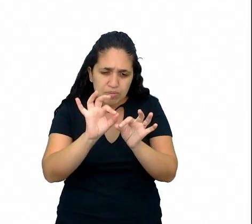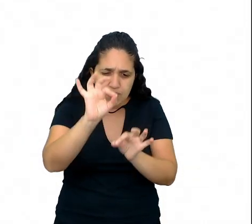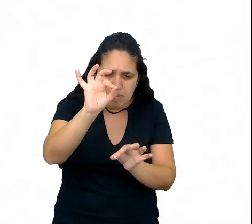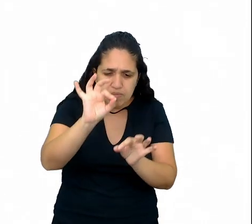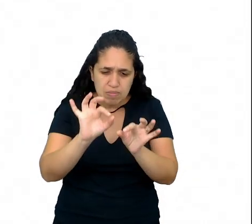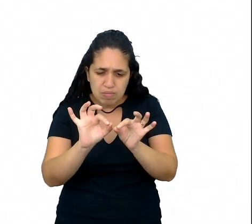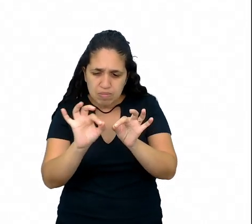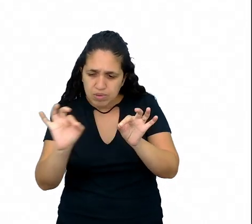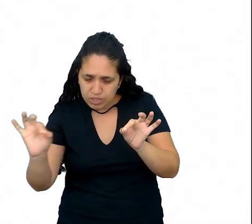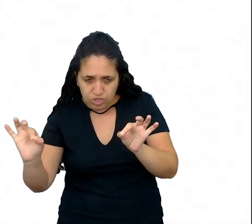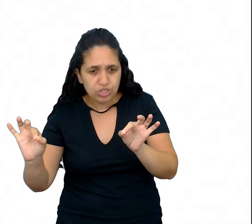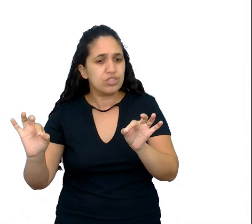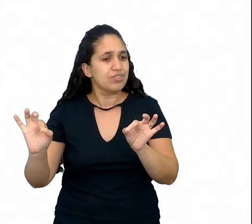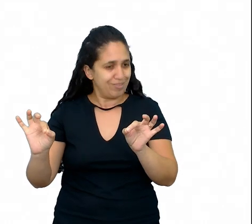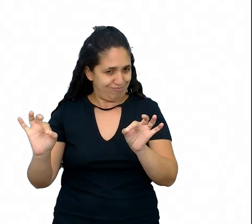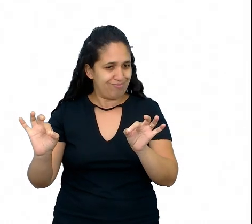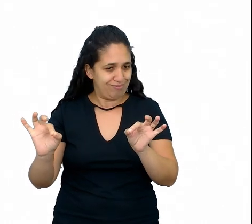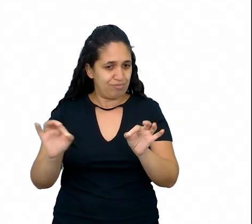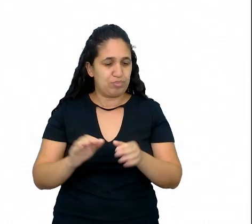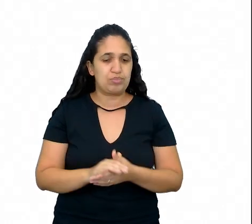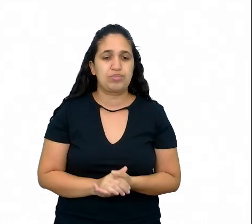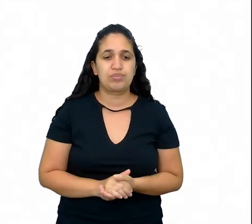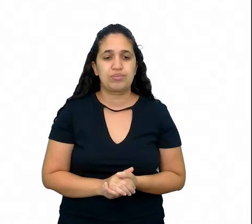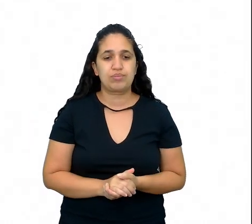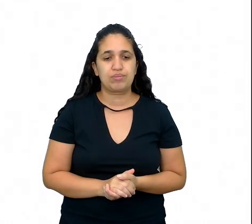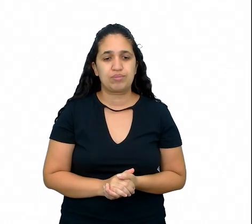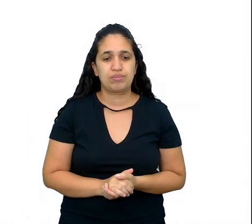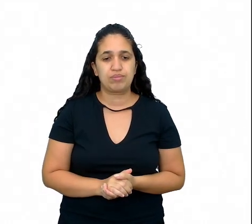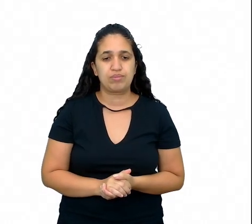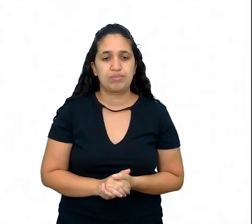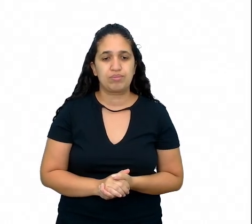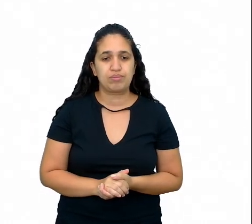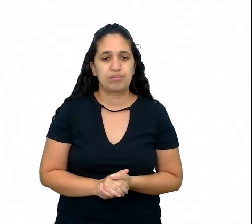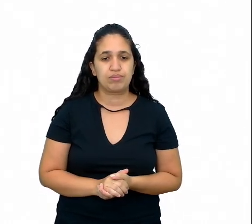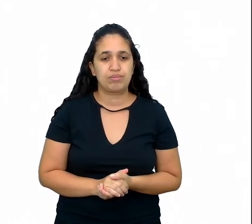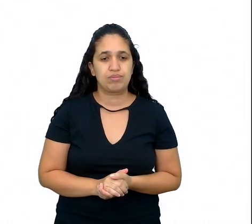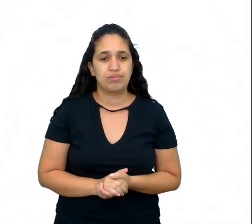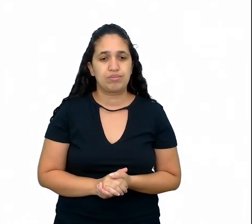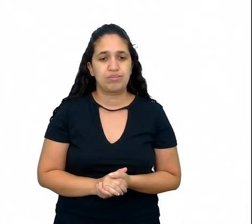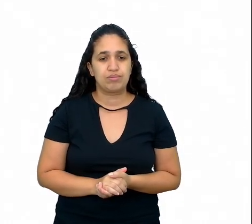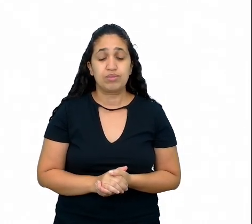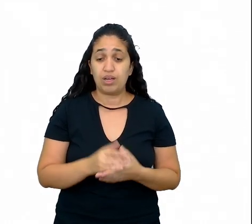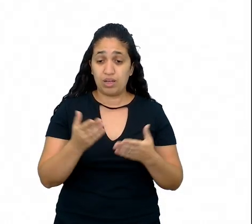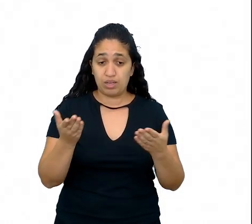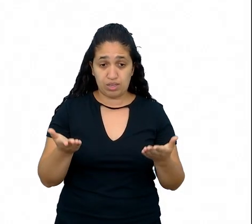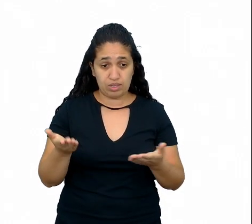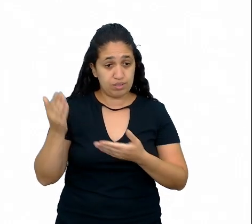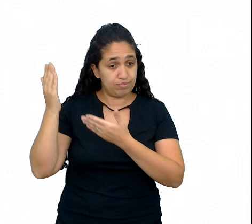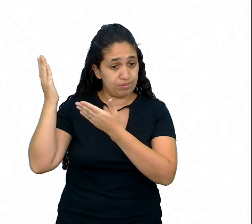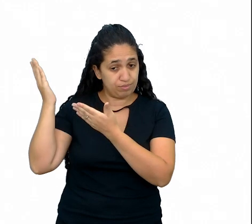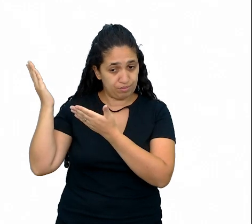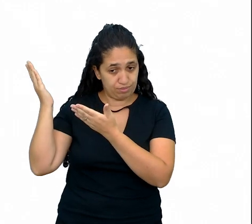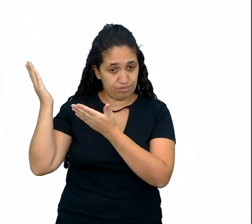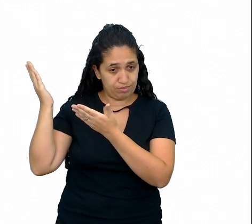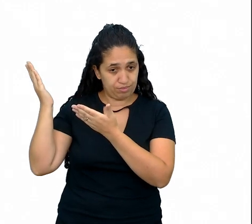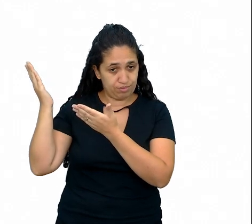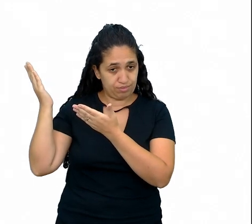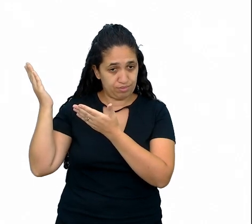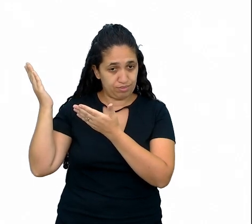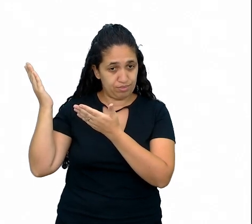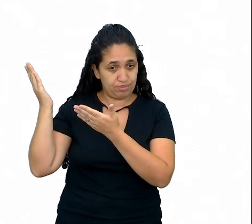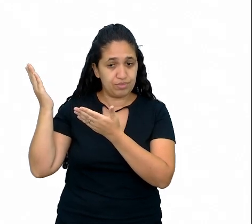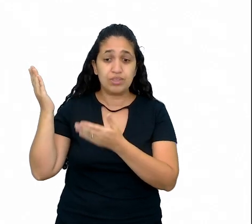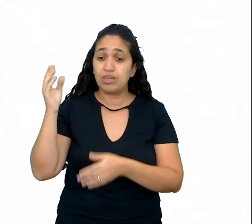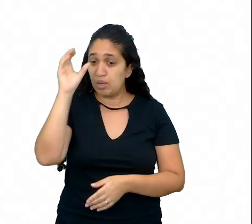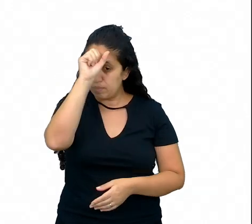sobre medidas, sobre ângulos internos. E aí, lá no material Aprender Sempre, nós temos